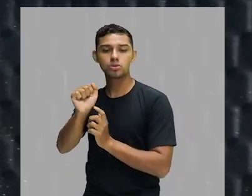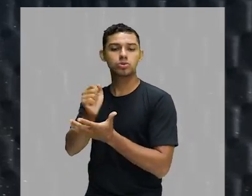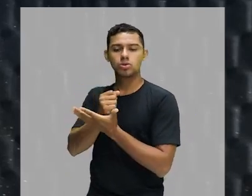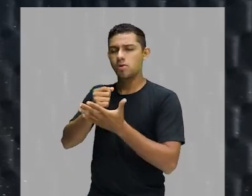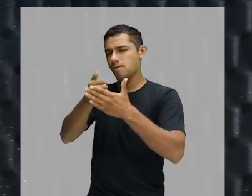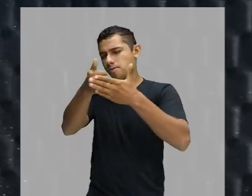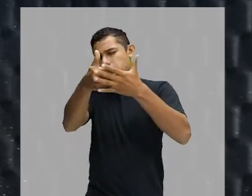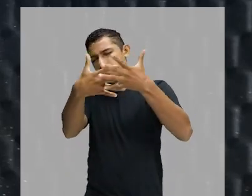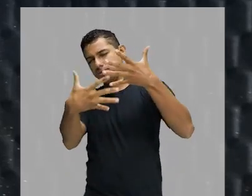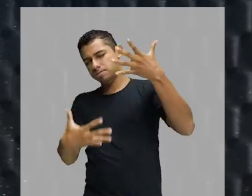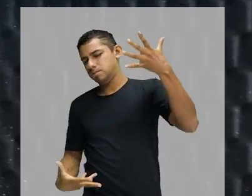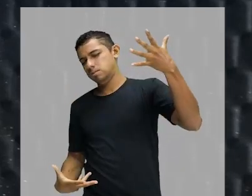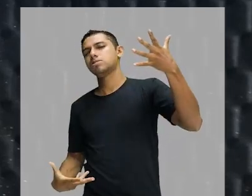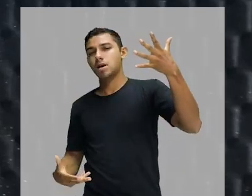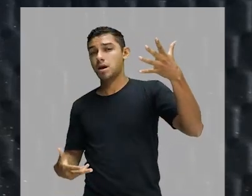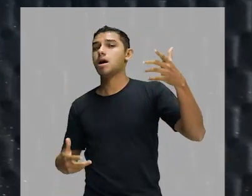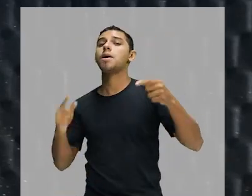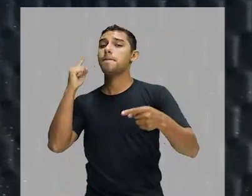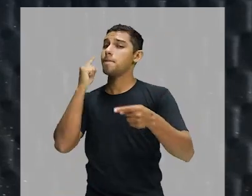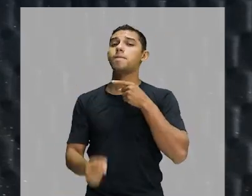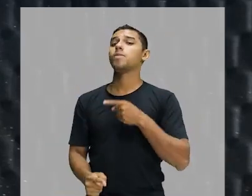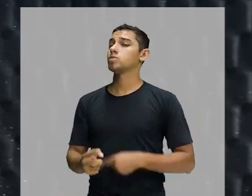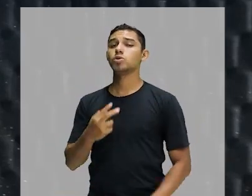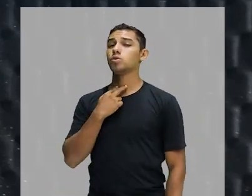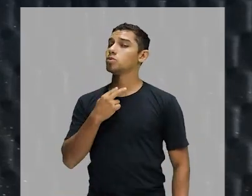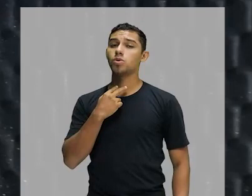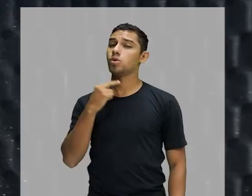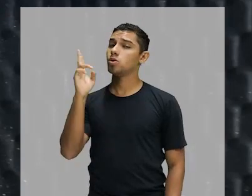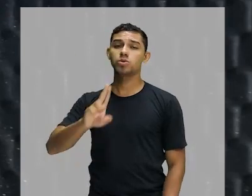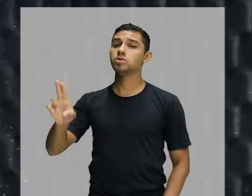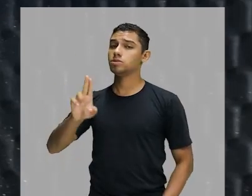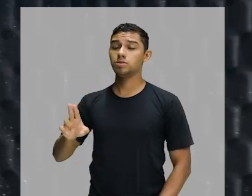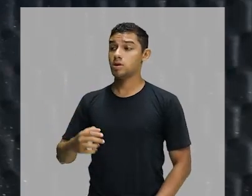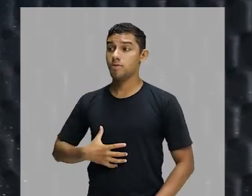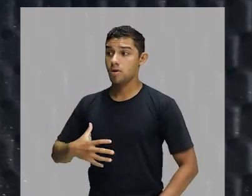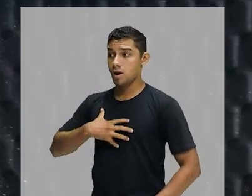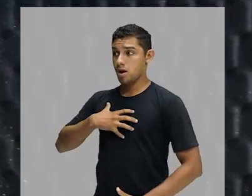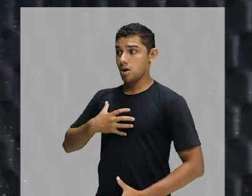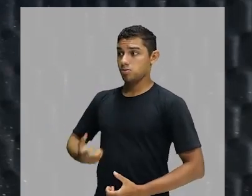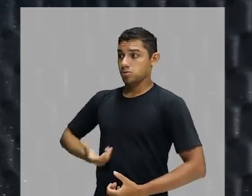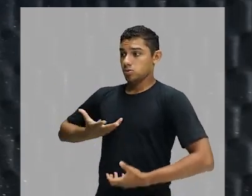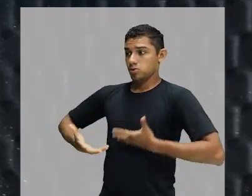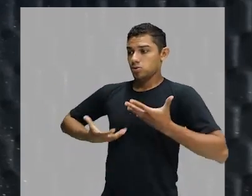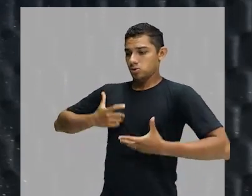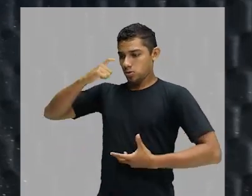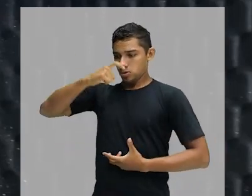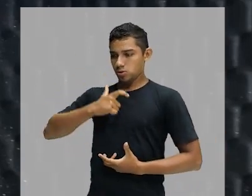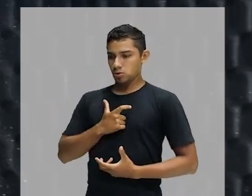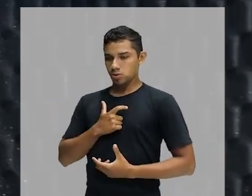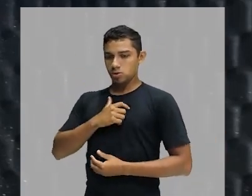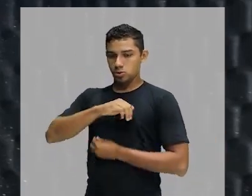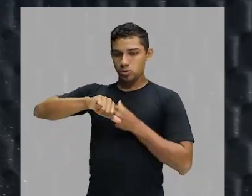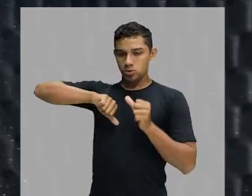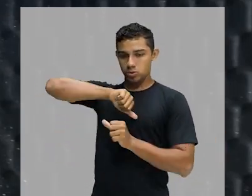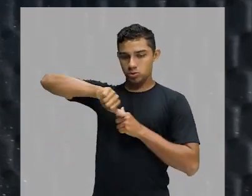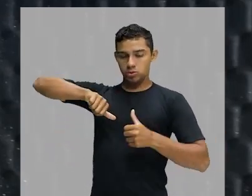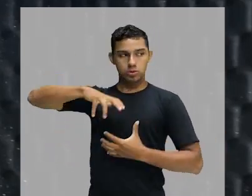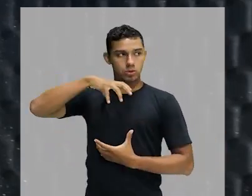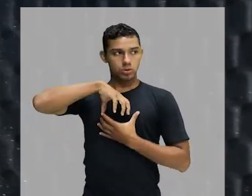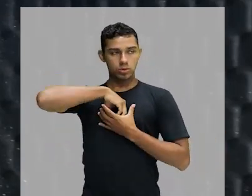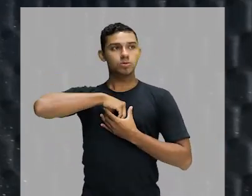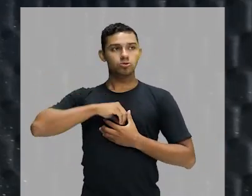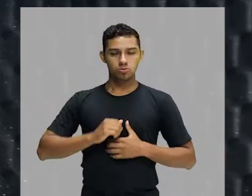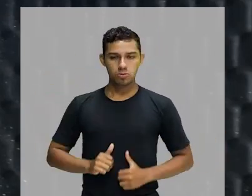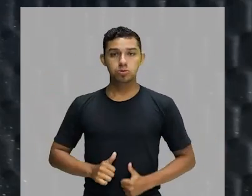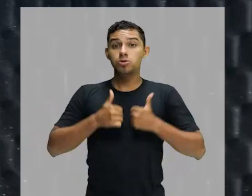são proibidas, que os atletas não podem utilizar, que vão favorecer a sua performance, tá certo? Então, o que